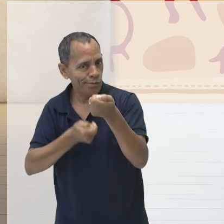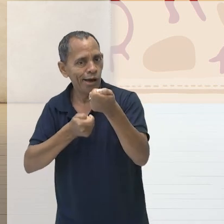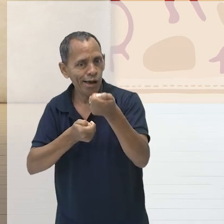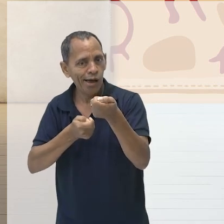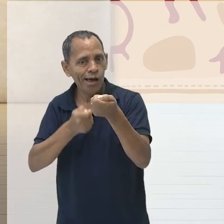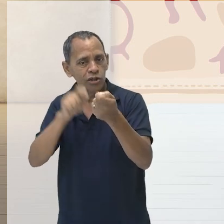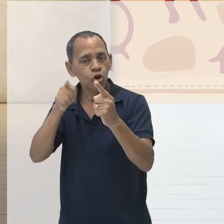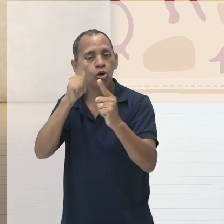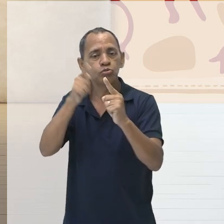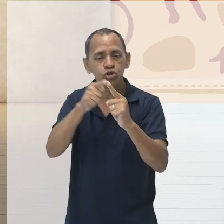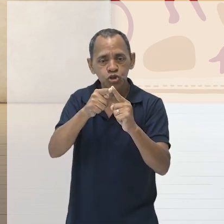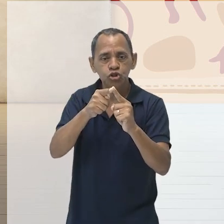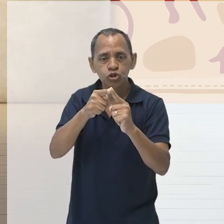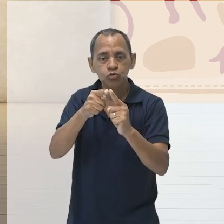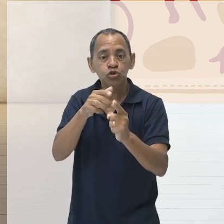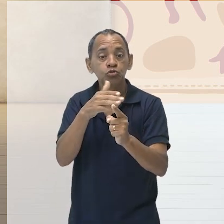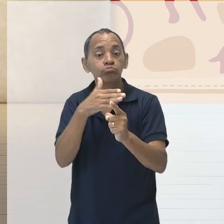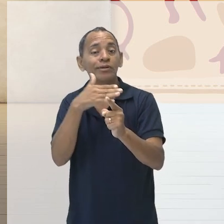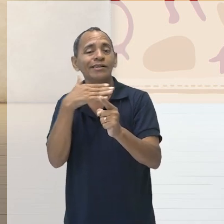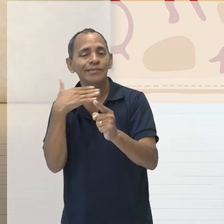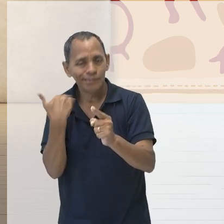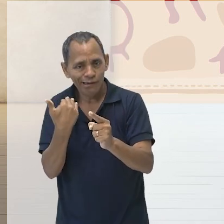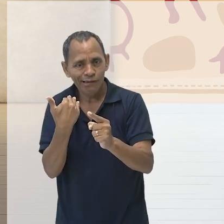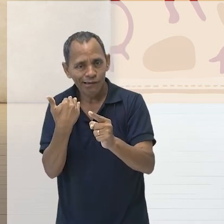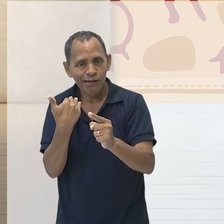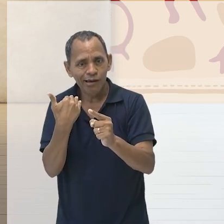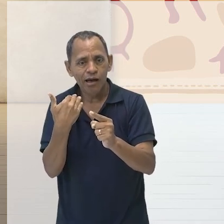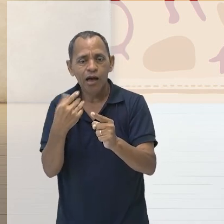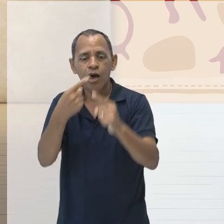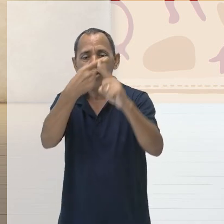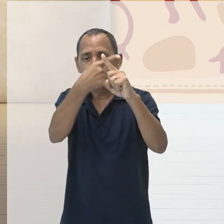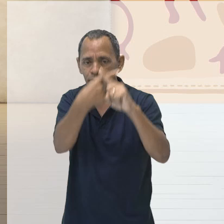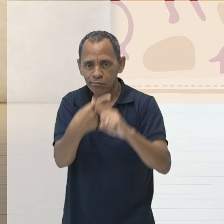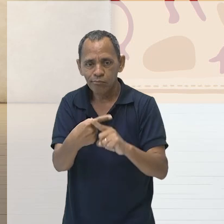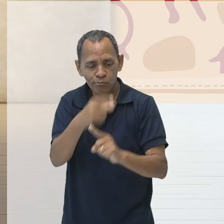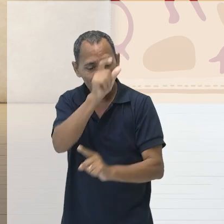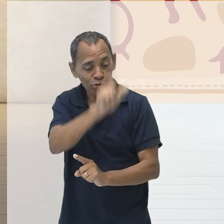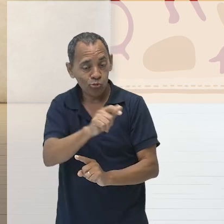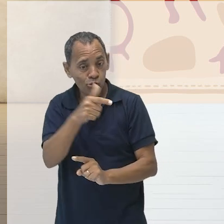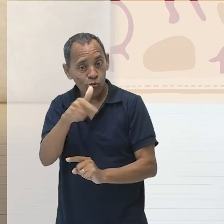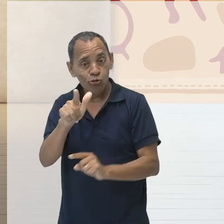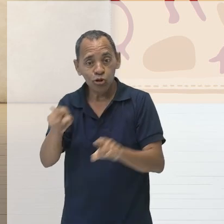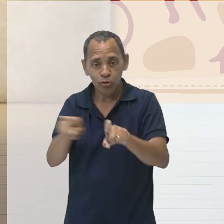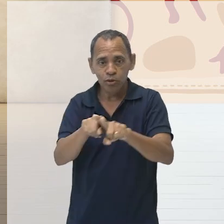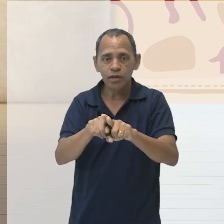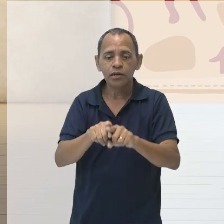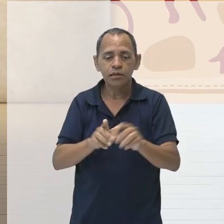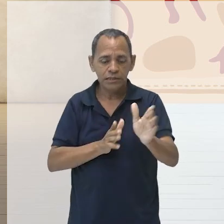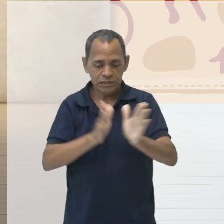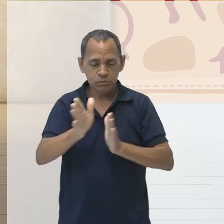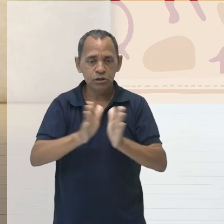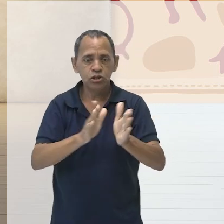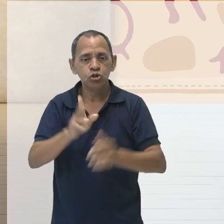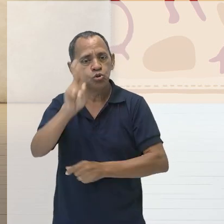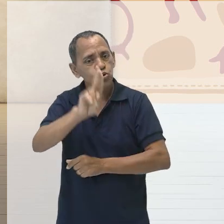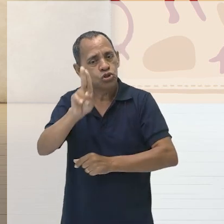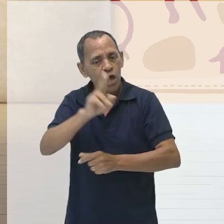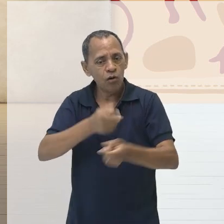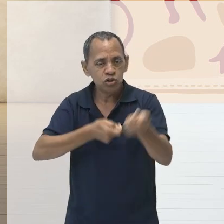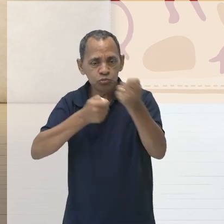machucar o seu oponente. Então, nessa época, os lutadores eles usavam